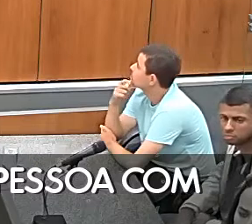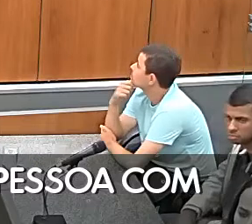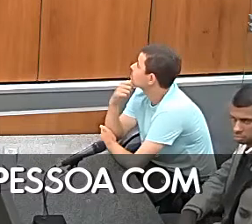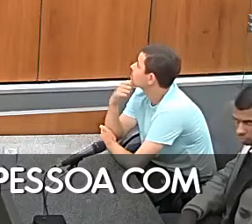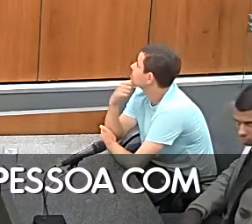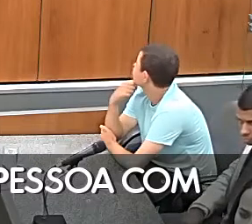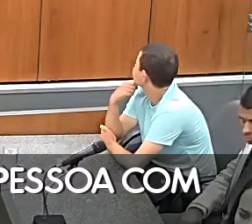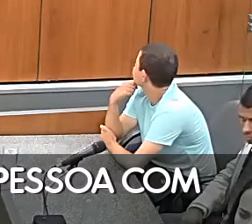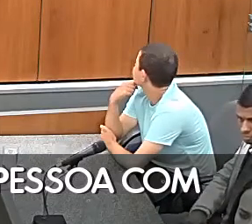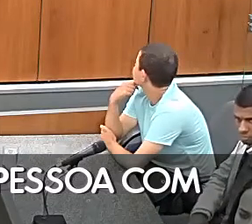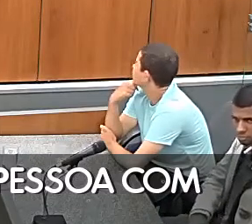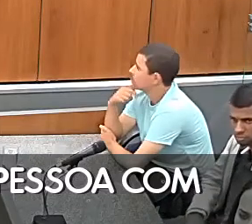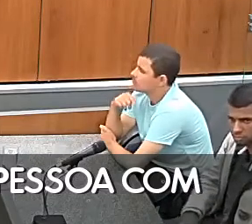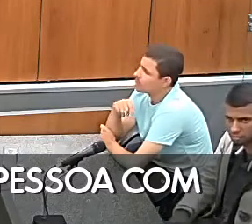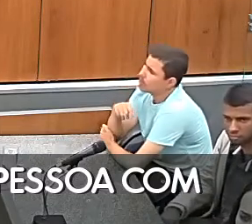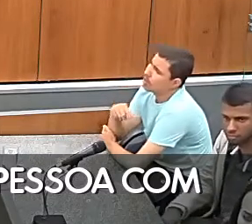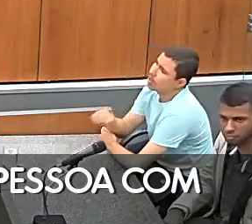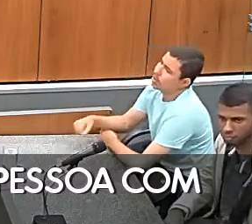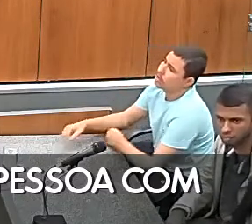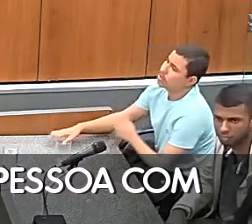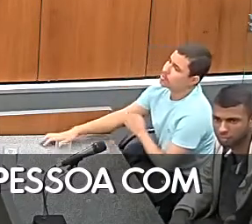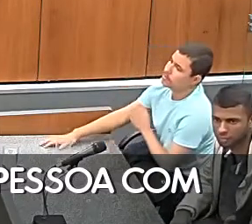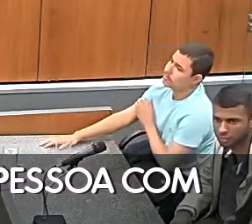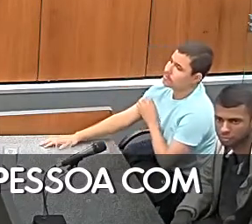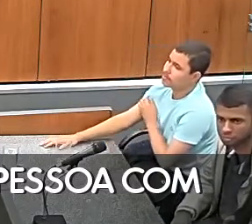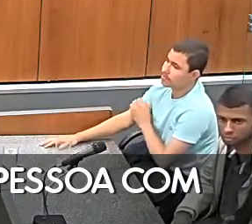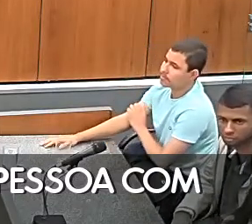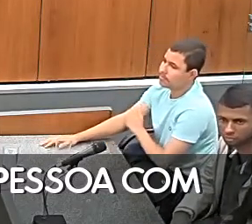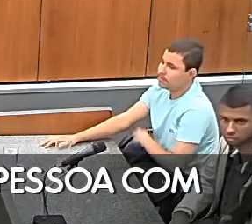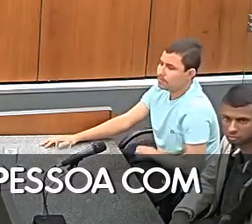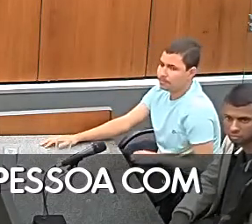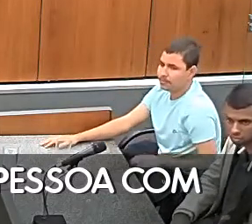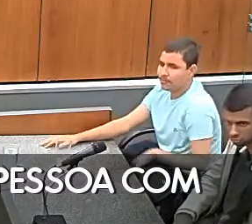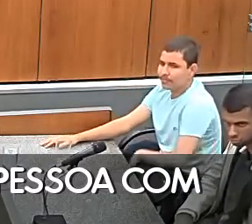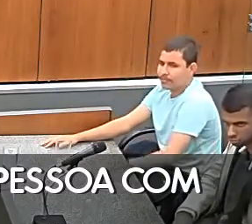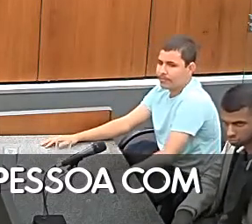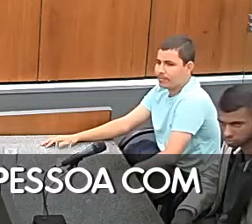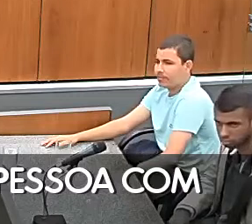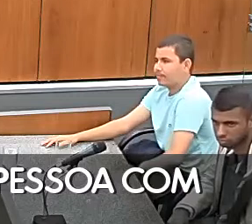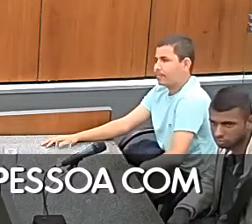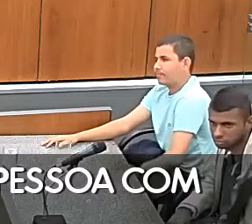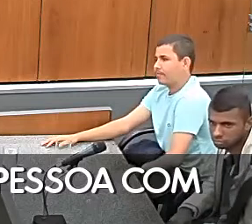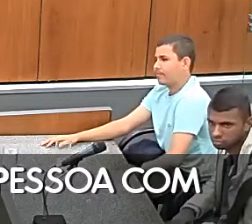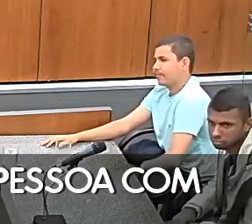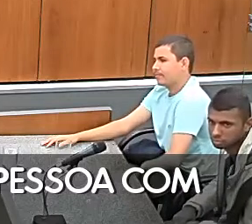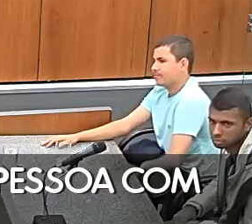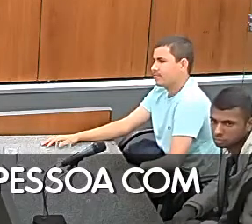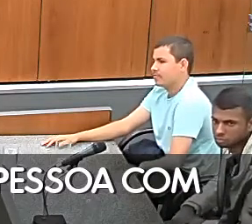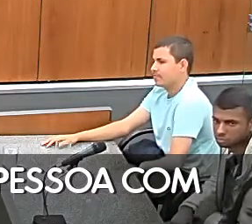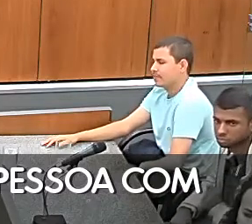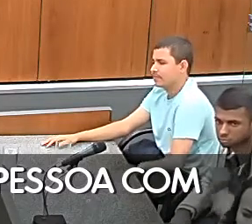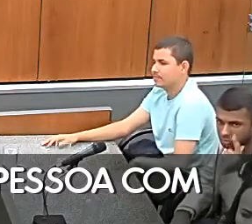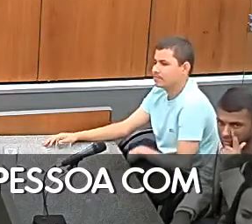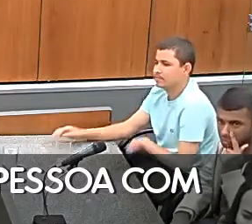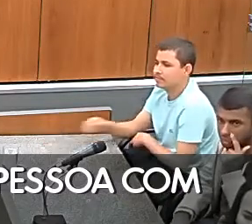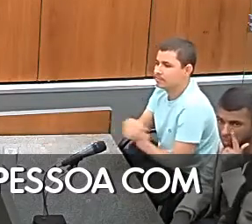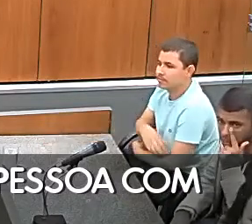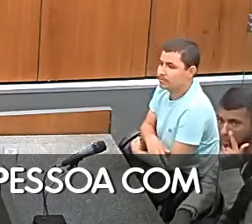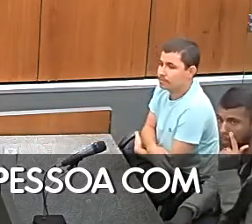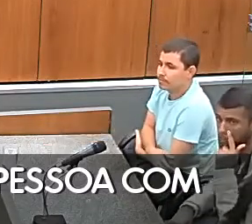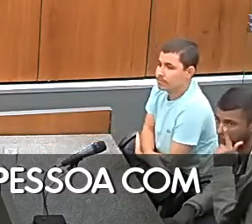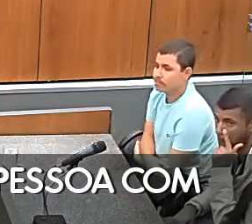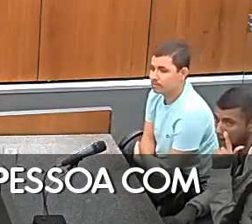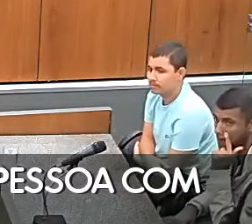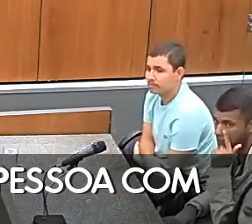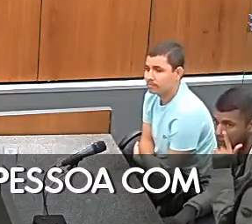cima do médico e falou: nós precisamos de favor. Só que nós não queremos viver desse favor, porque o surdo não precisa disso, né? É direito dele.